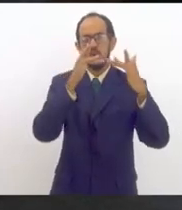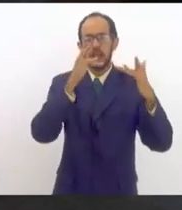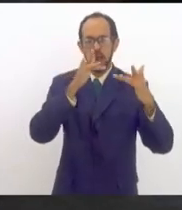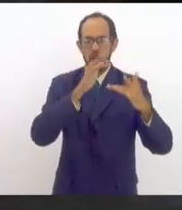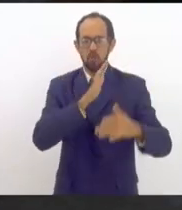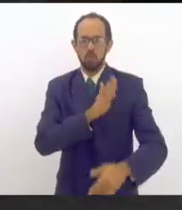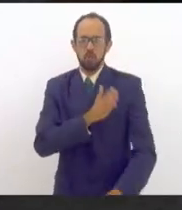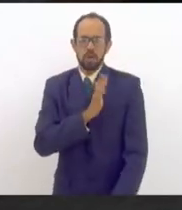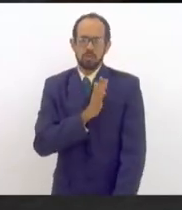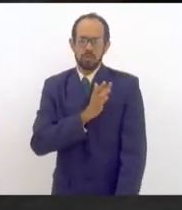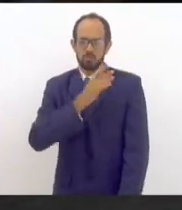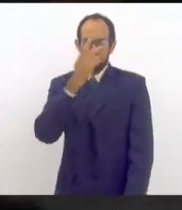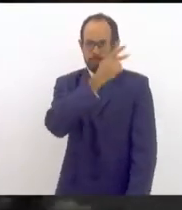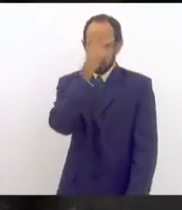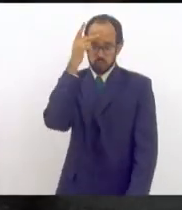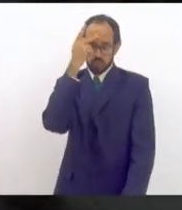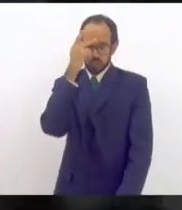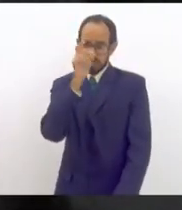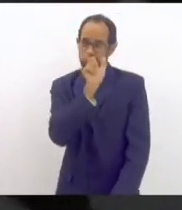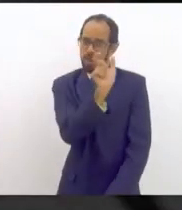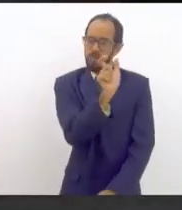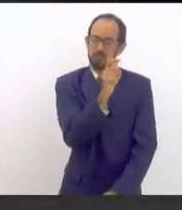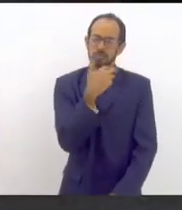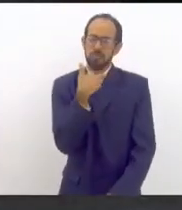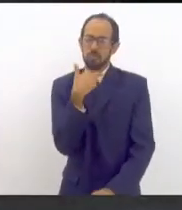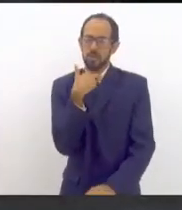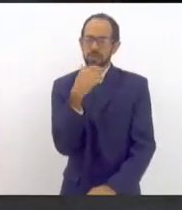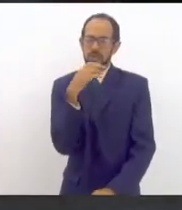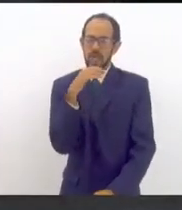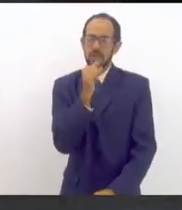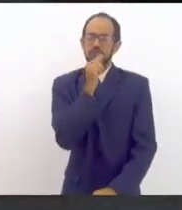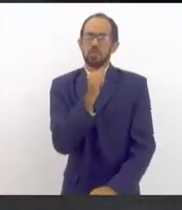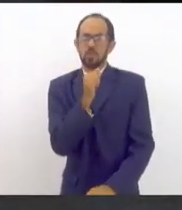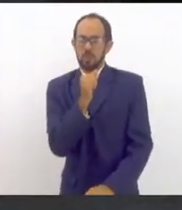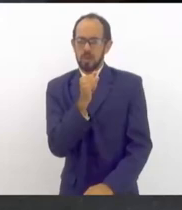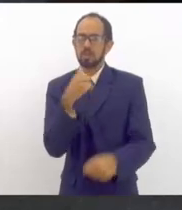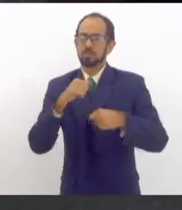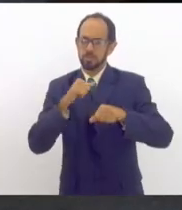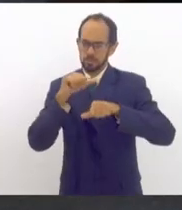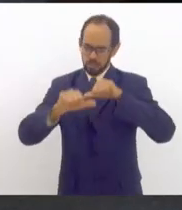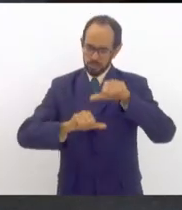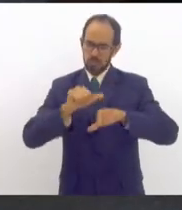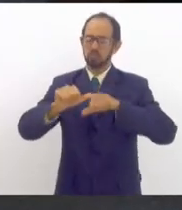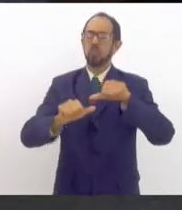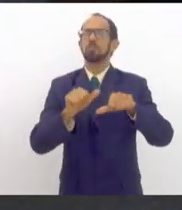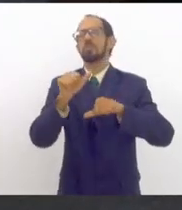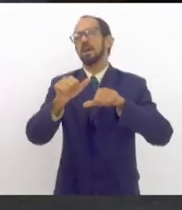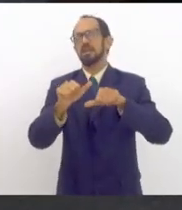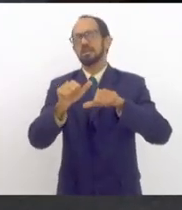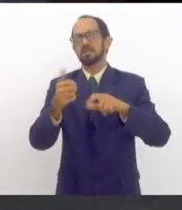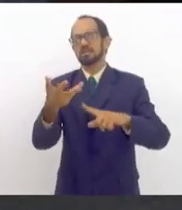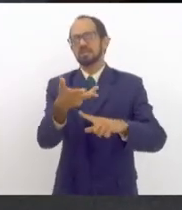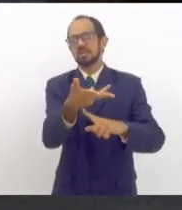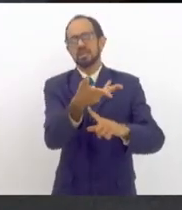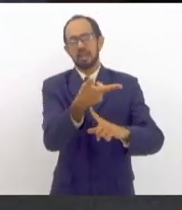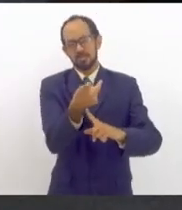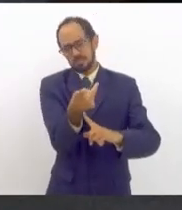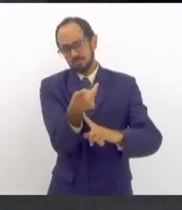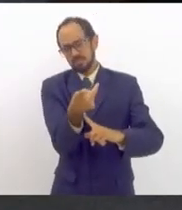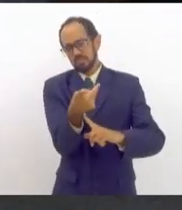porque as palavras não podem ser jogadas ao vento elas precisam ser transformadas em obras foi assim